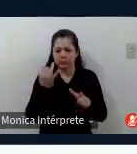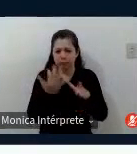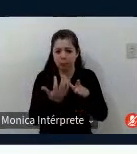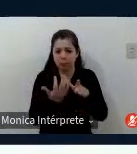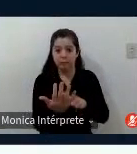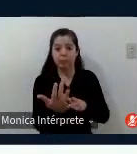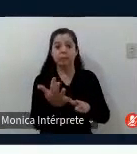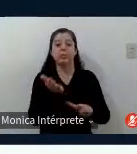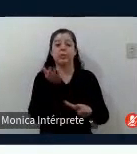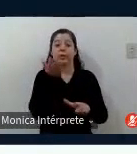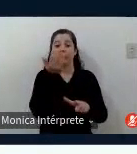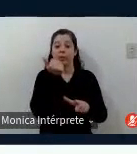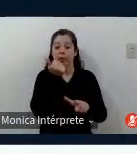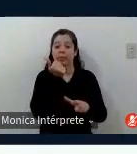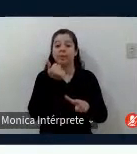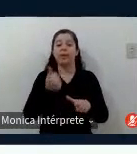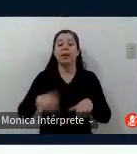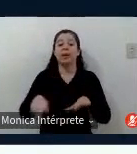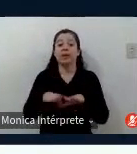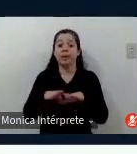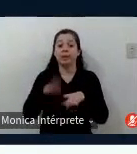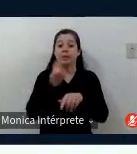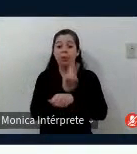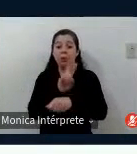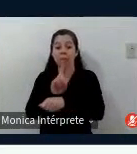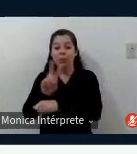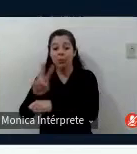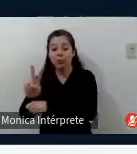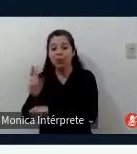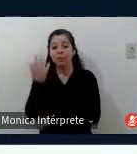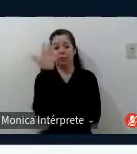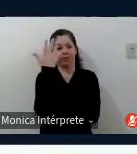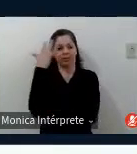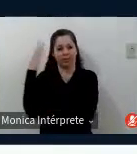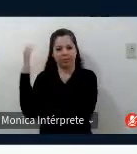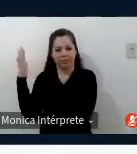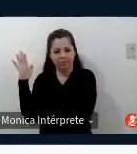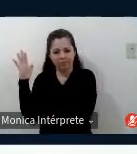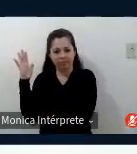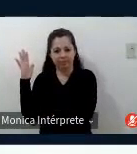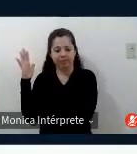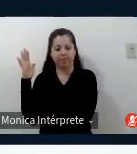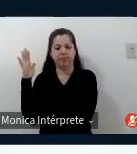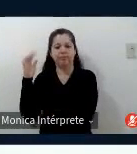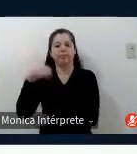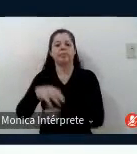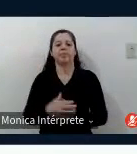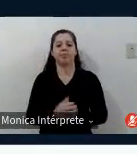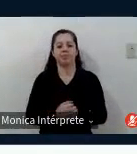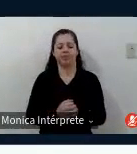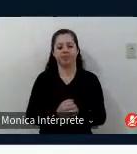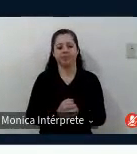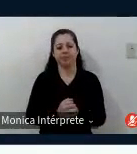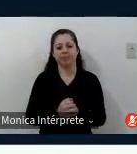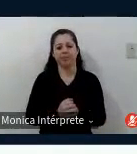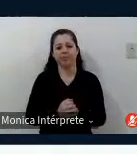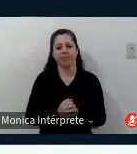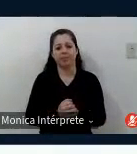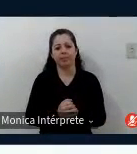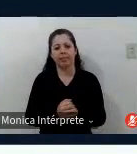do produtor, do consumidor, né, ele diminui muito o impacto ambiental, né, por essa proximidade